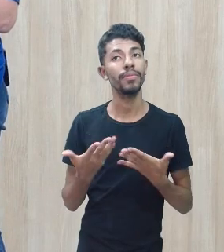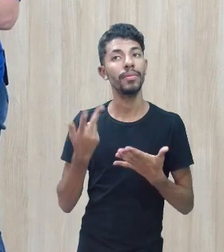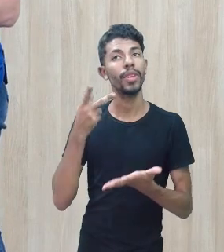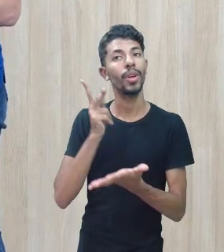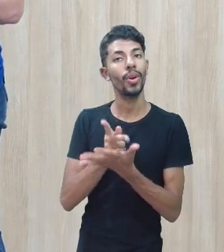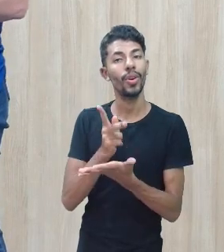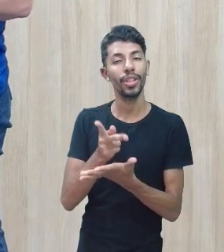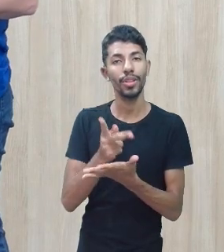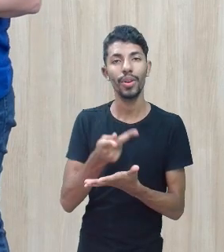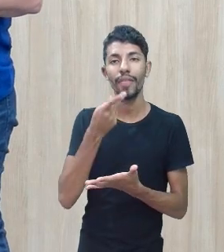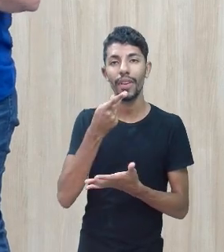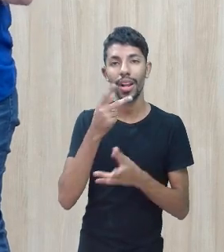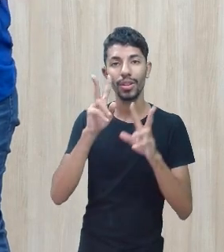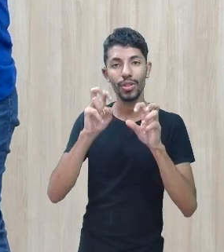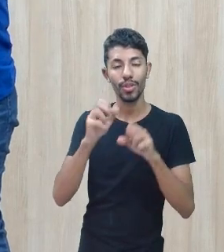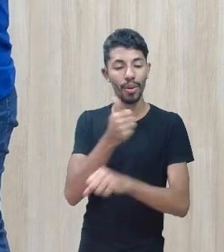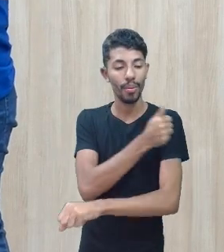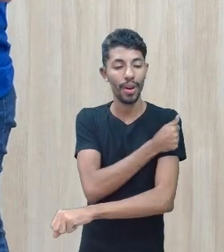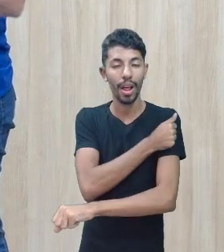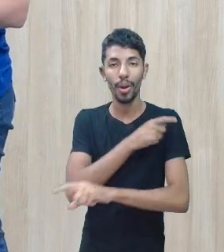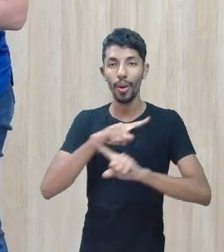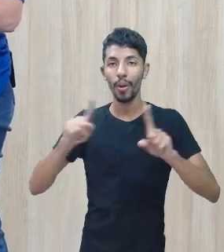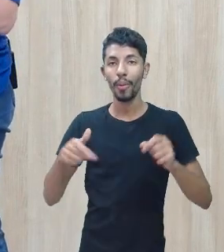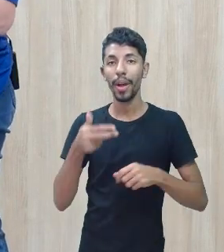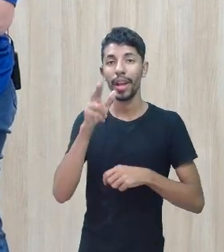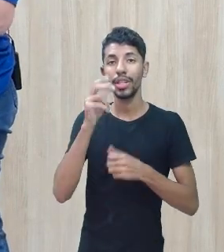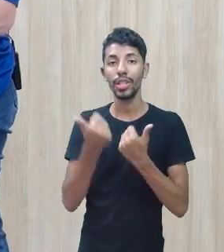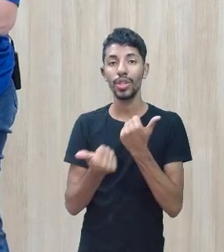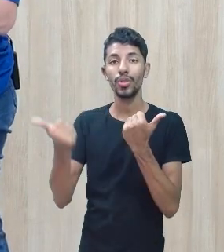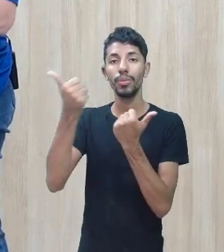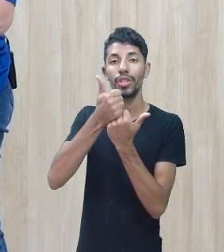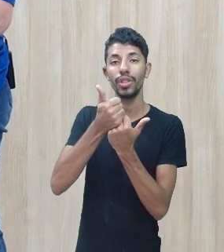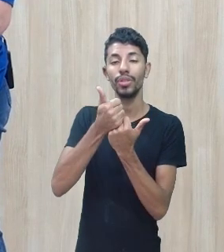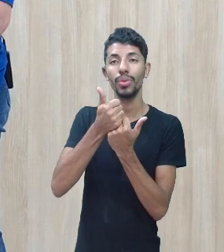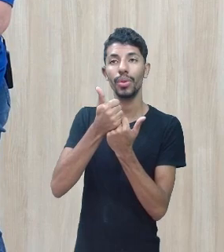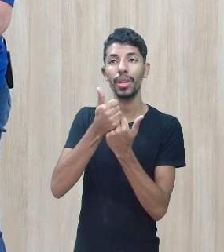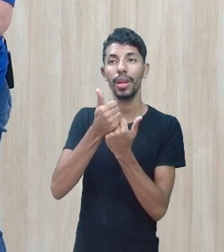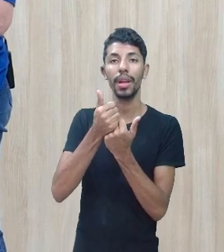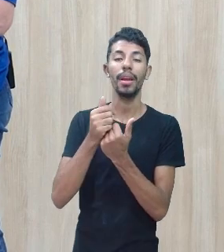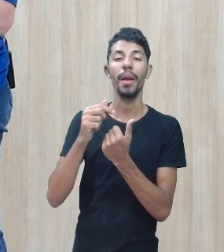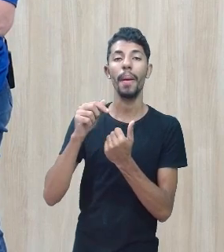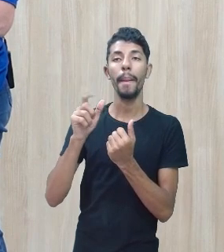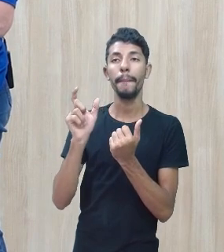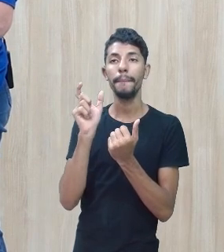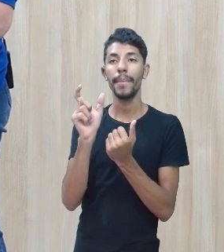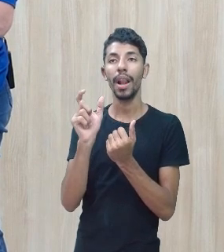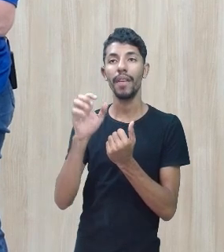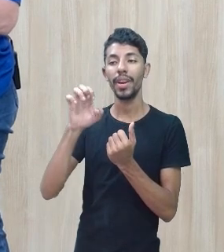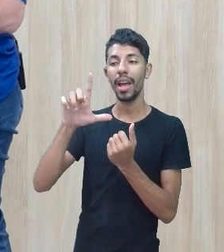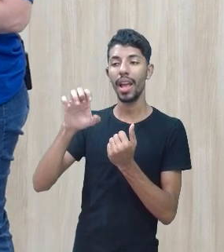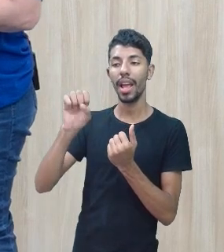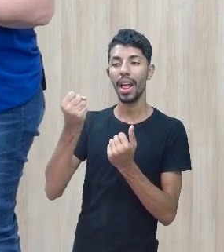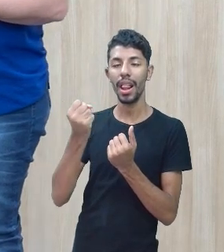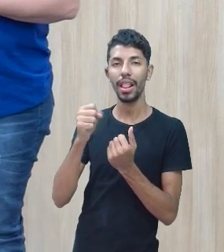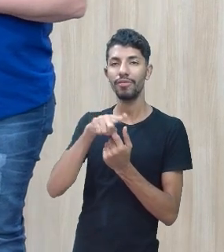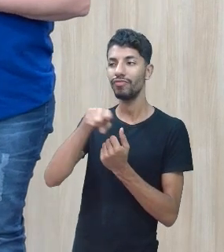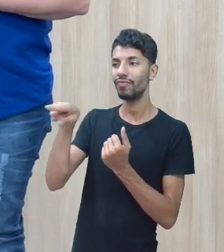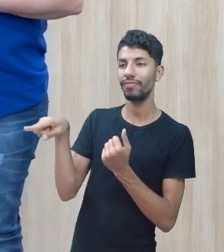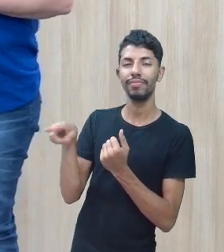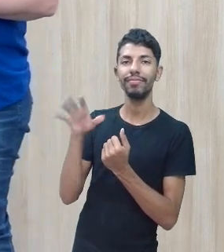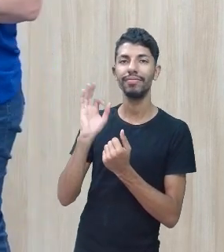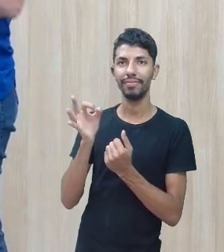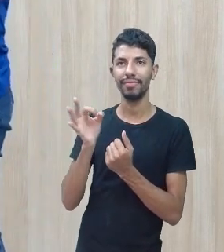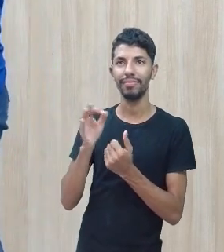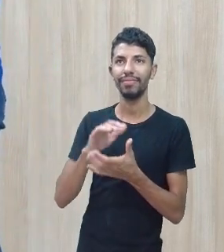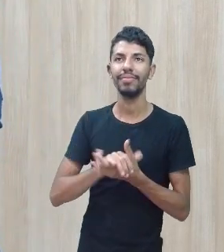continuei falando dos alunos, mas aí usei o pronome eles. Seguindo, nós temos outro